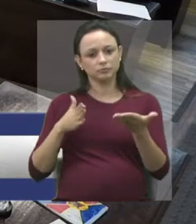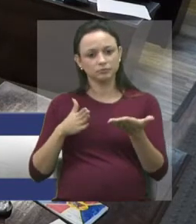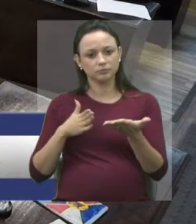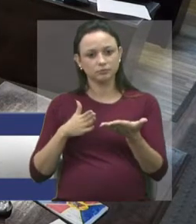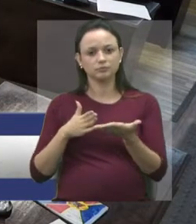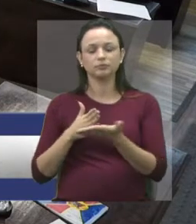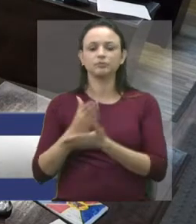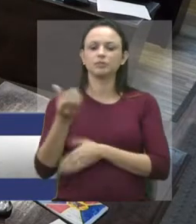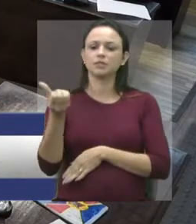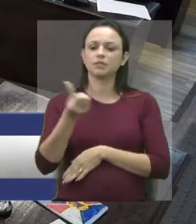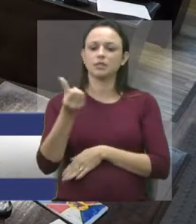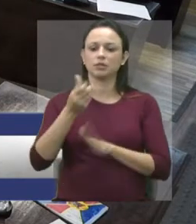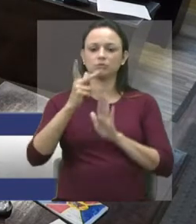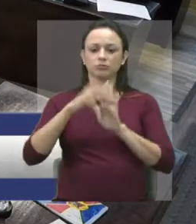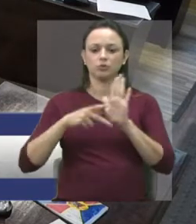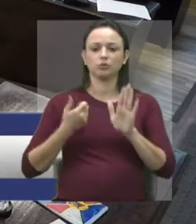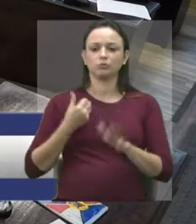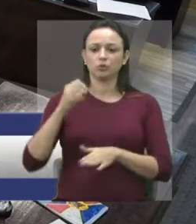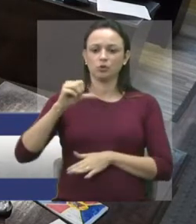sexto processo, número